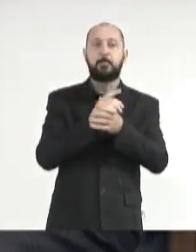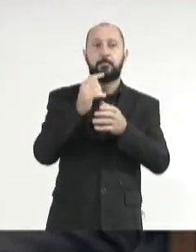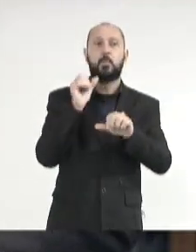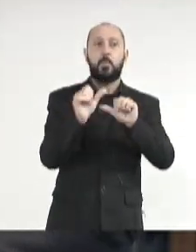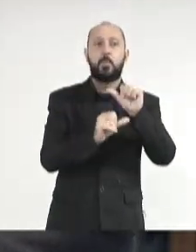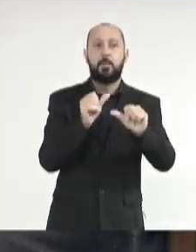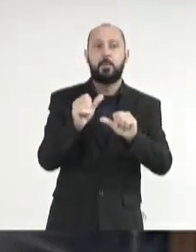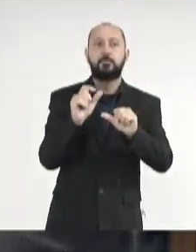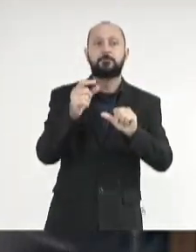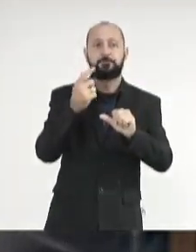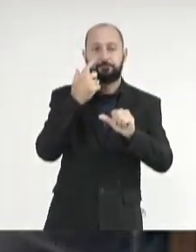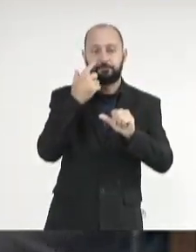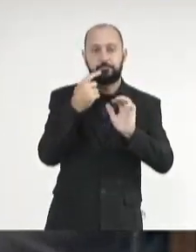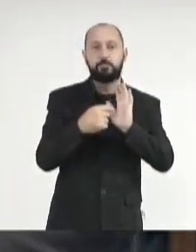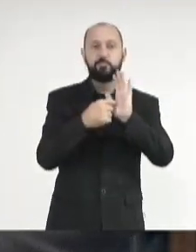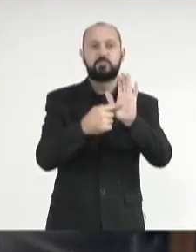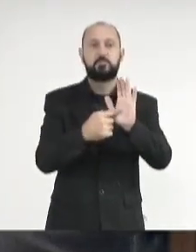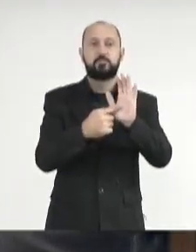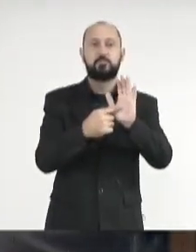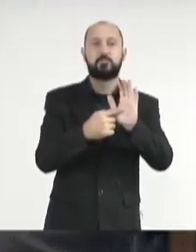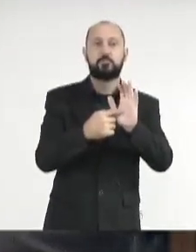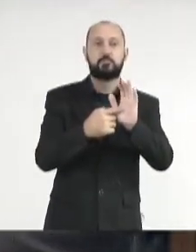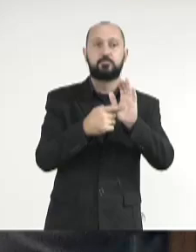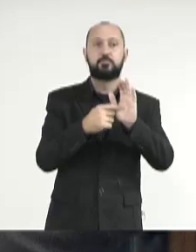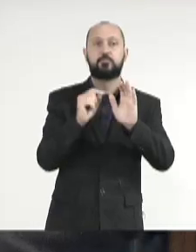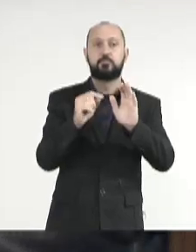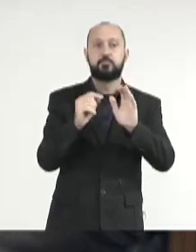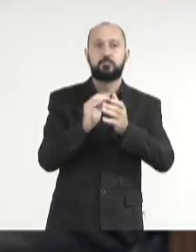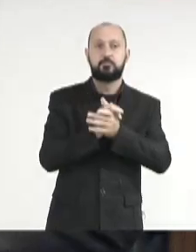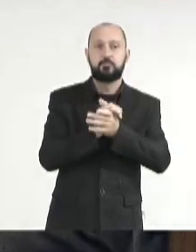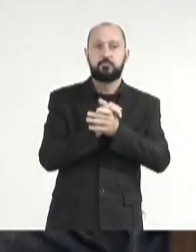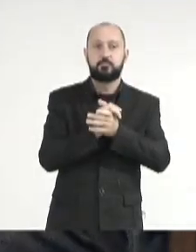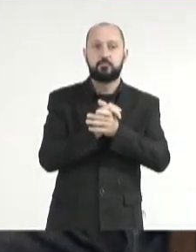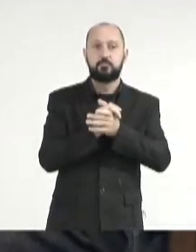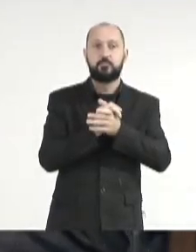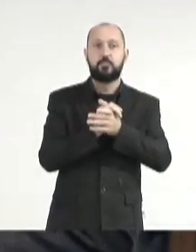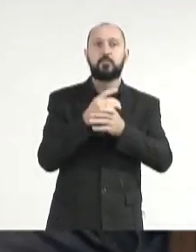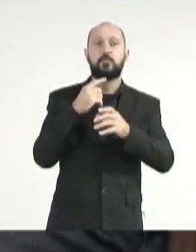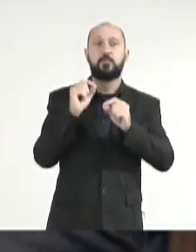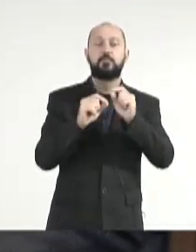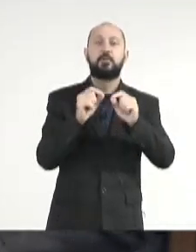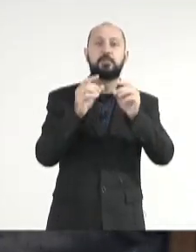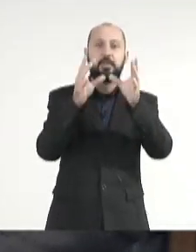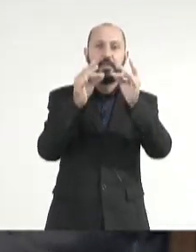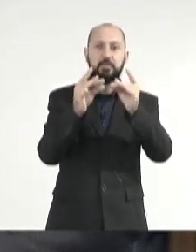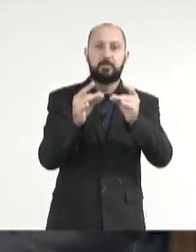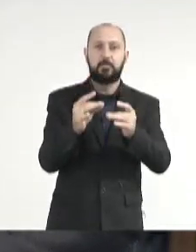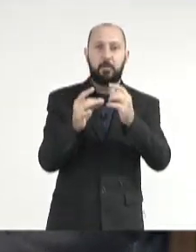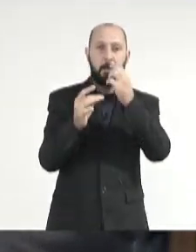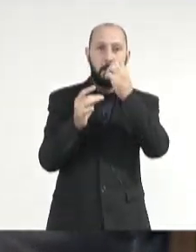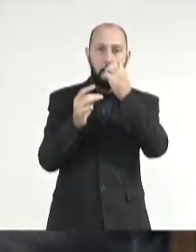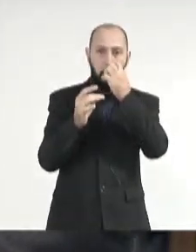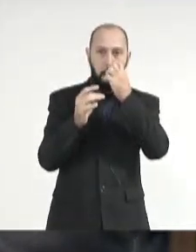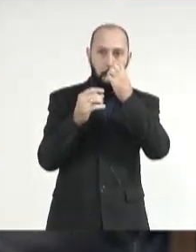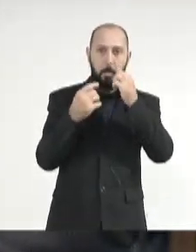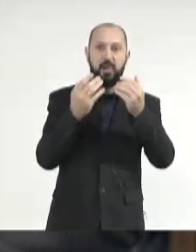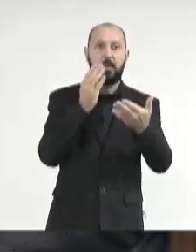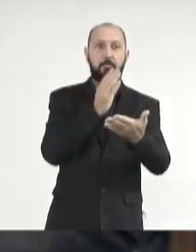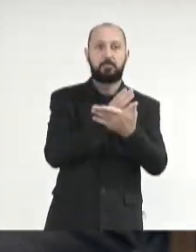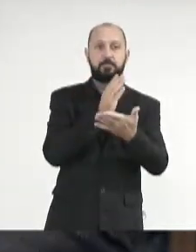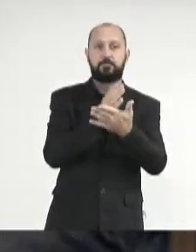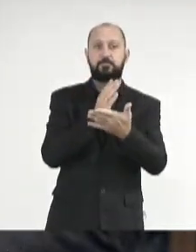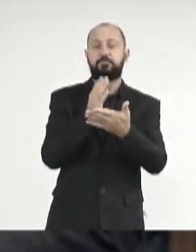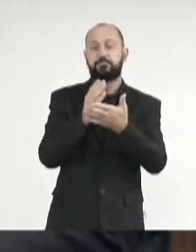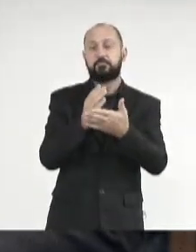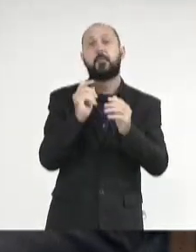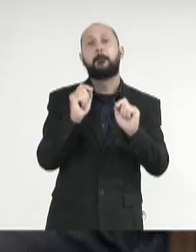as principais para a gente destacar, Gustavo, no redação final a gente também sempre costuma trazer depois da sessão, esmiuçar um pouquinho mais, mas além do parcelamento, né,